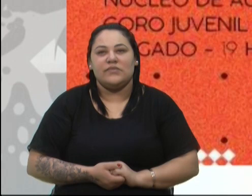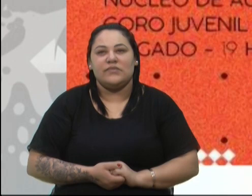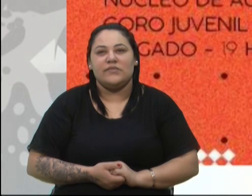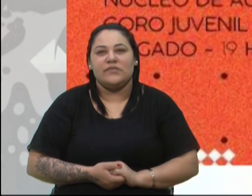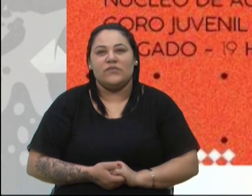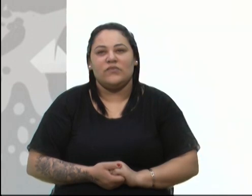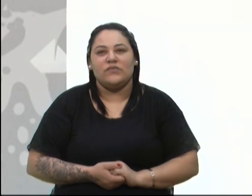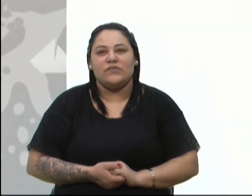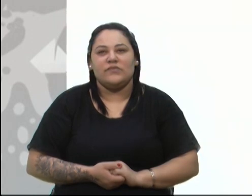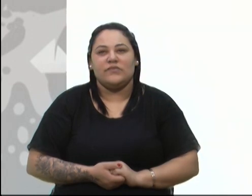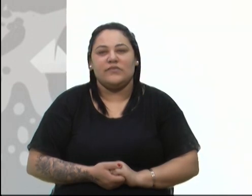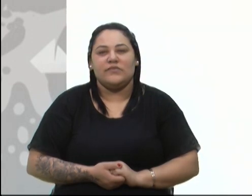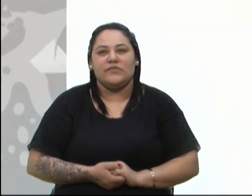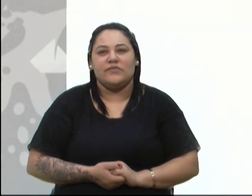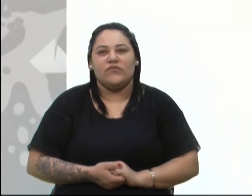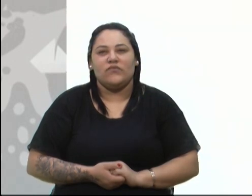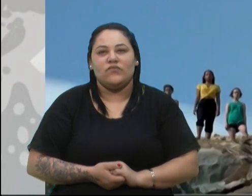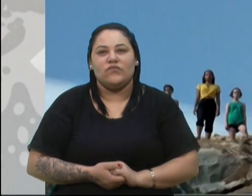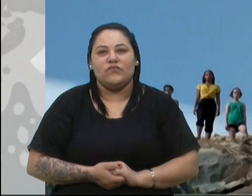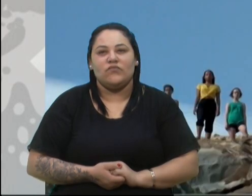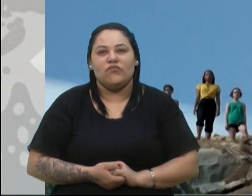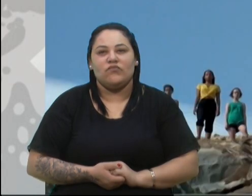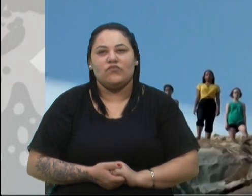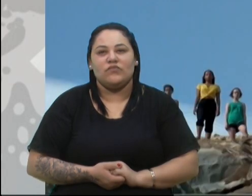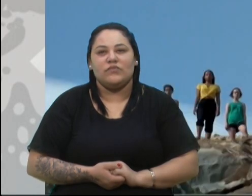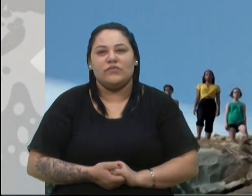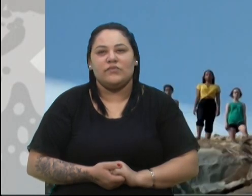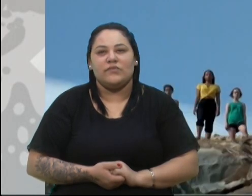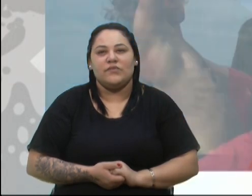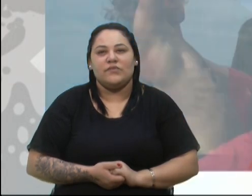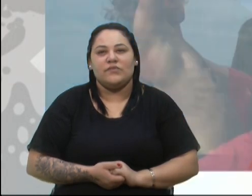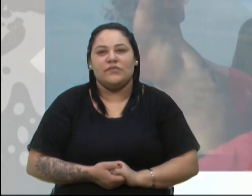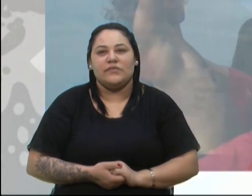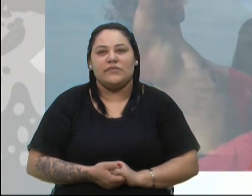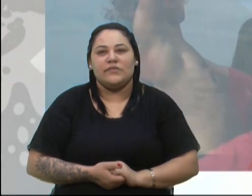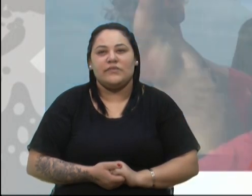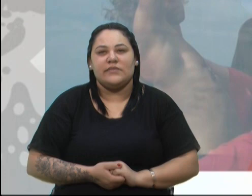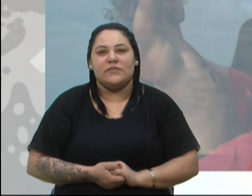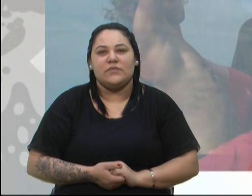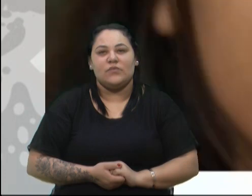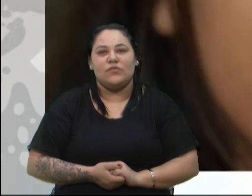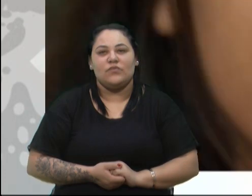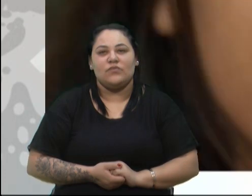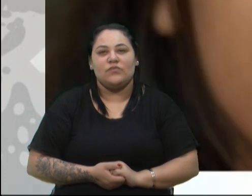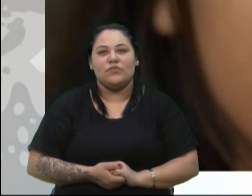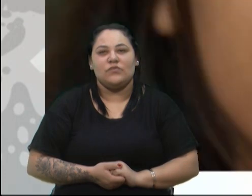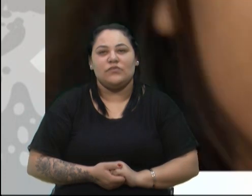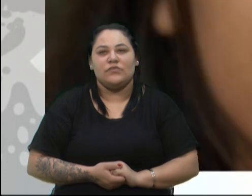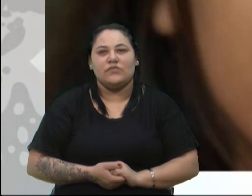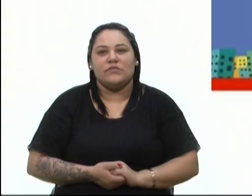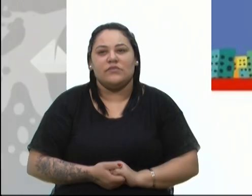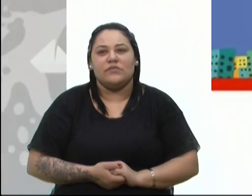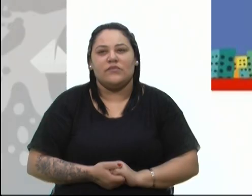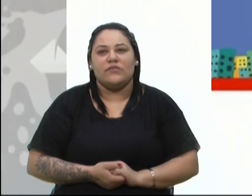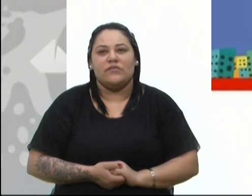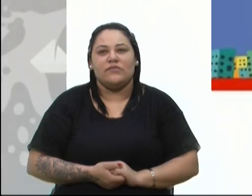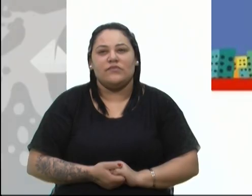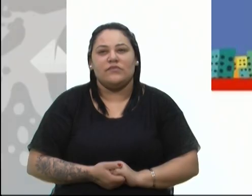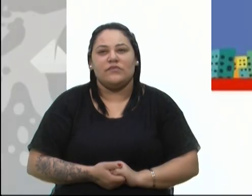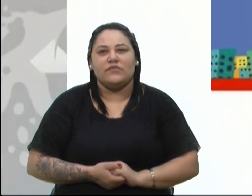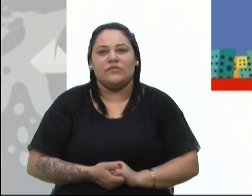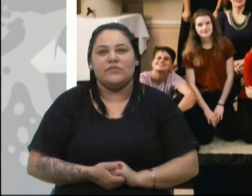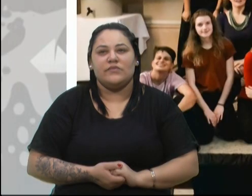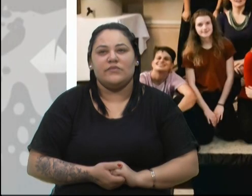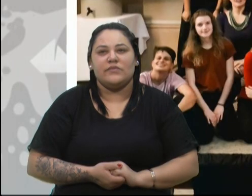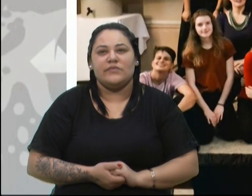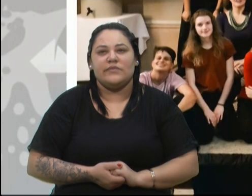Então, poder realizar tantos eventos é possível, de novo, graças, claro, à iniciativa de pensar e conceber esse tipo de